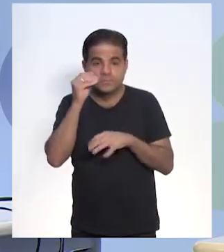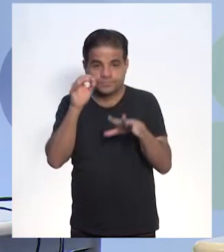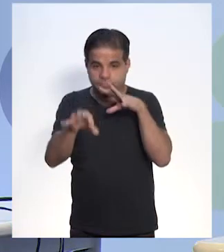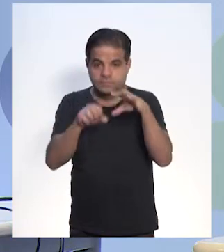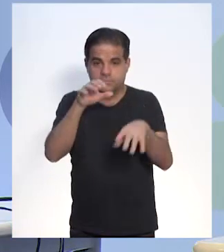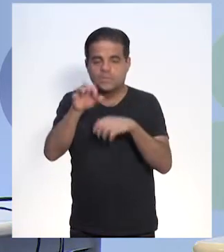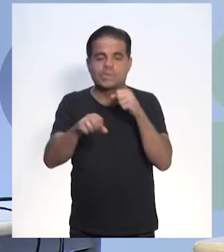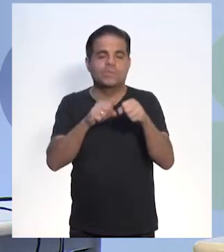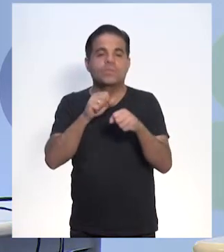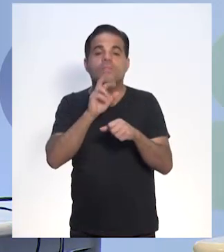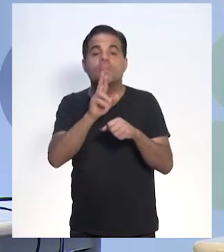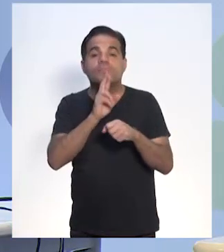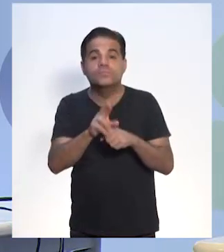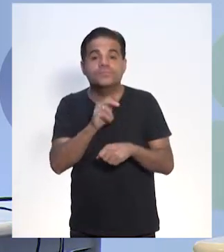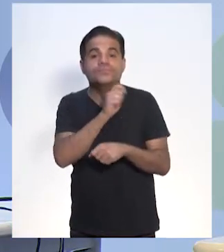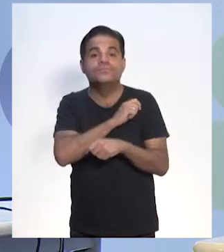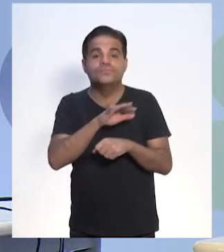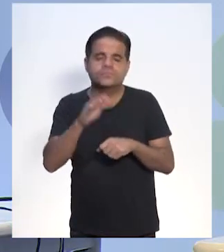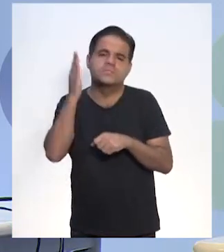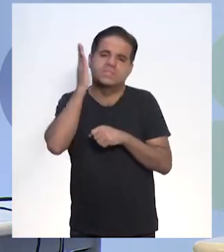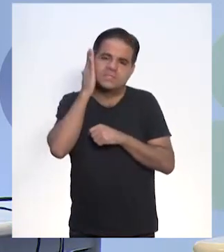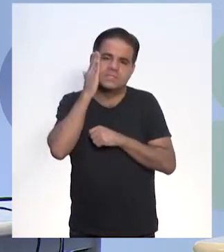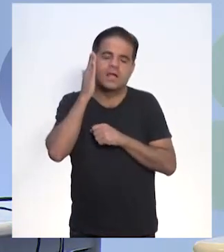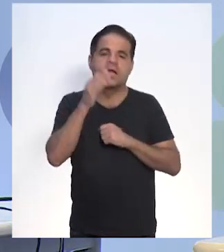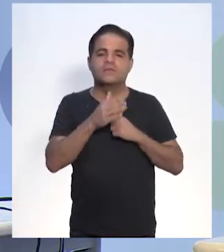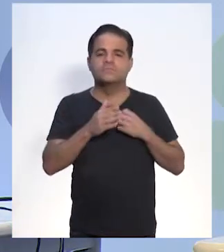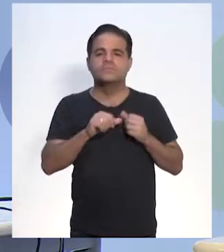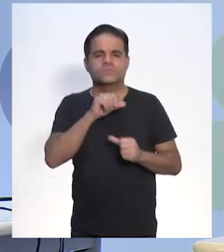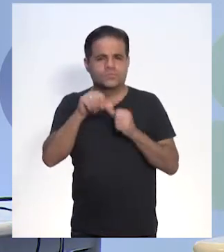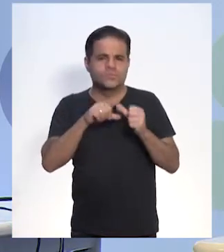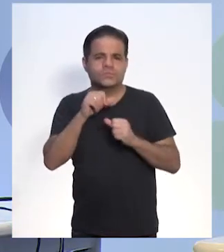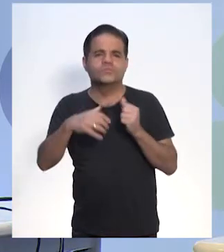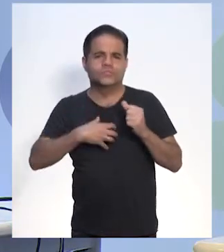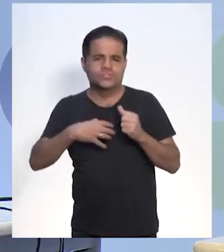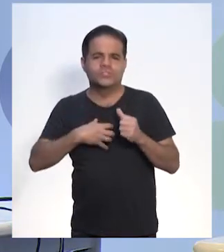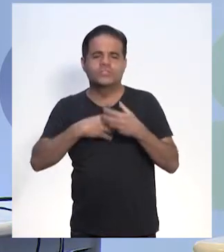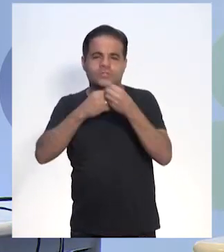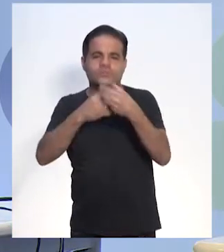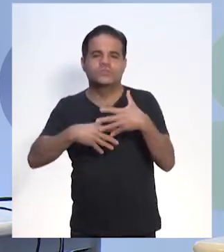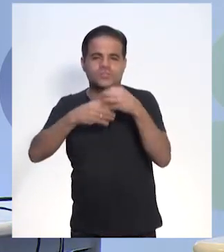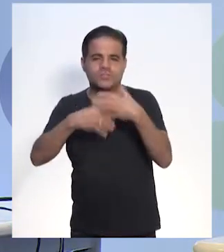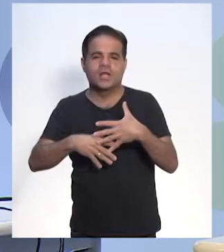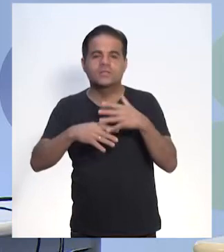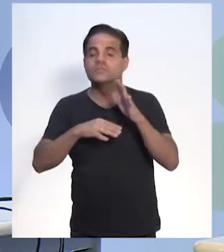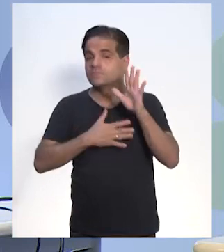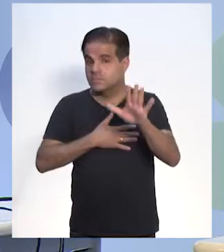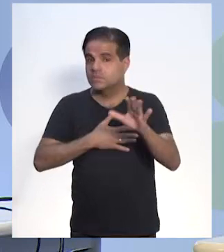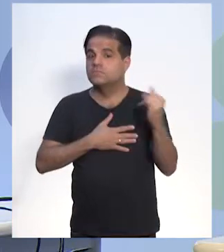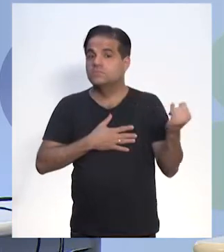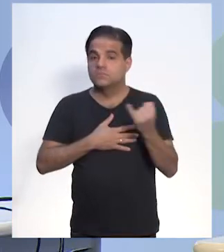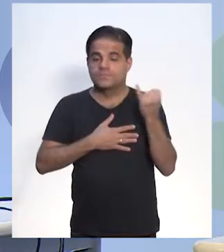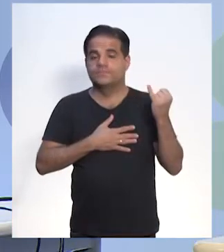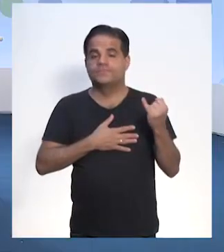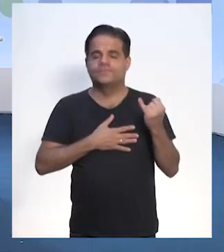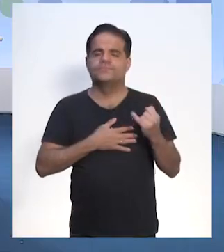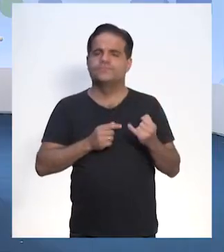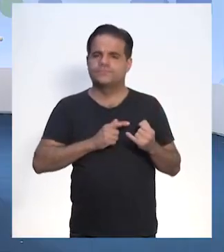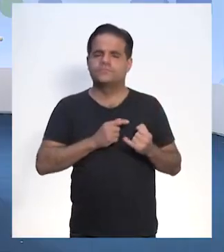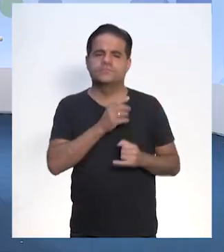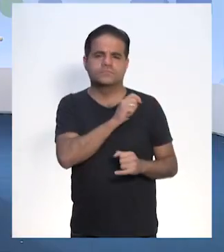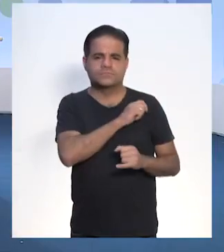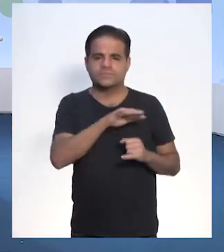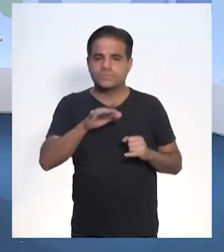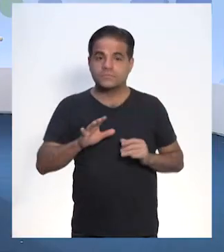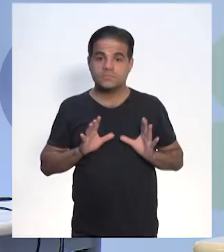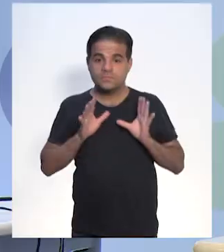Laci Bonilha, nome diferente? Isso. Pro Silvia, crônica. O aluno...